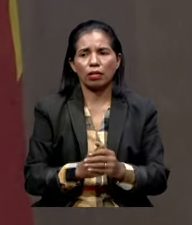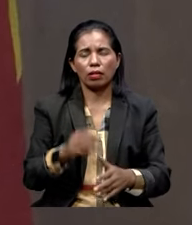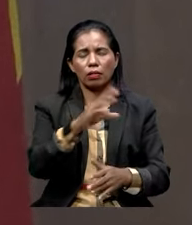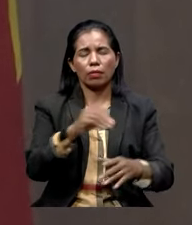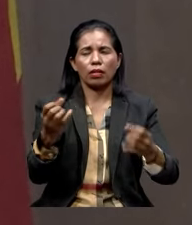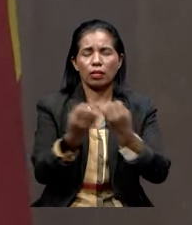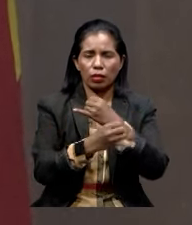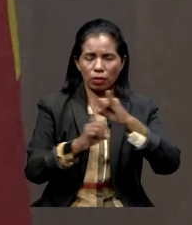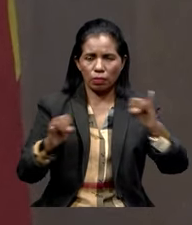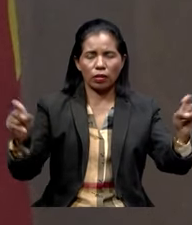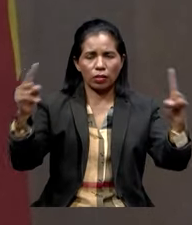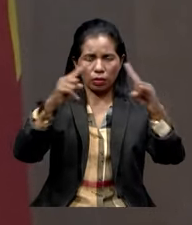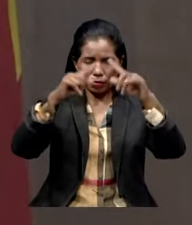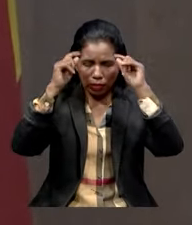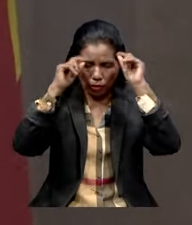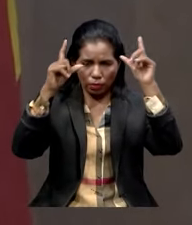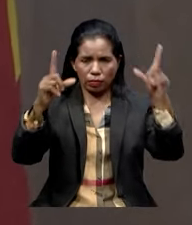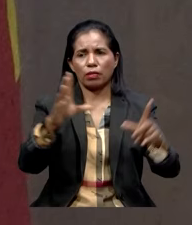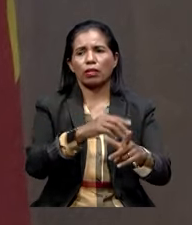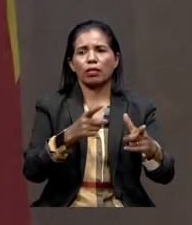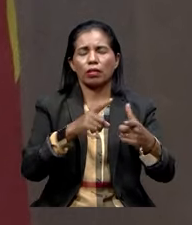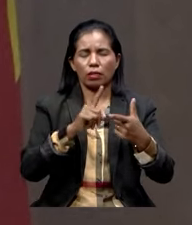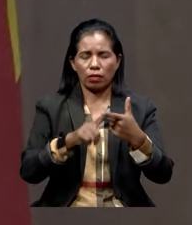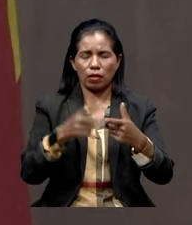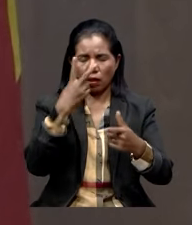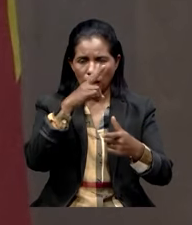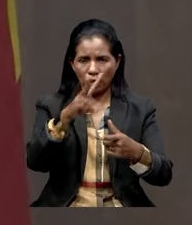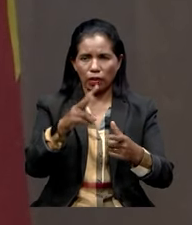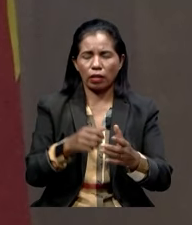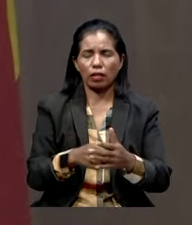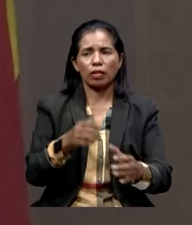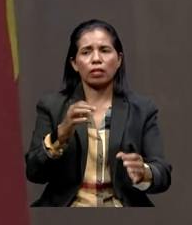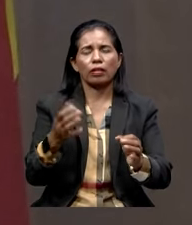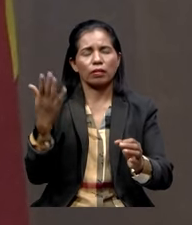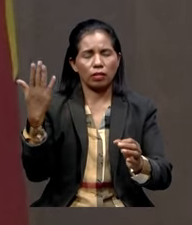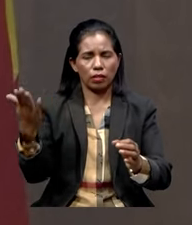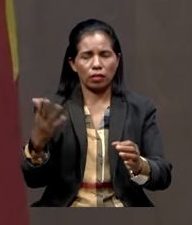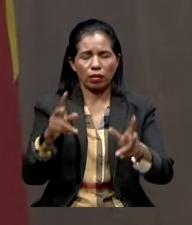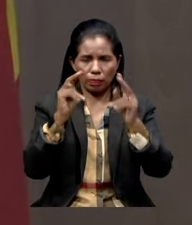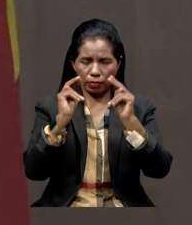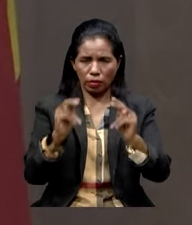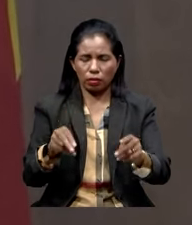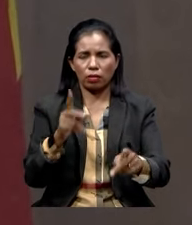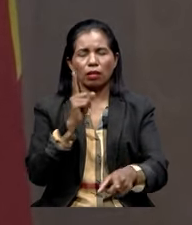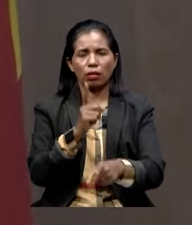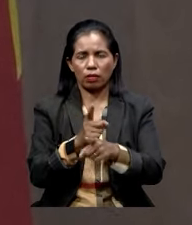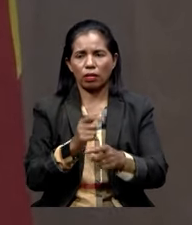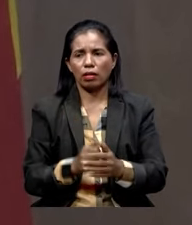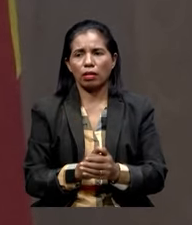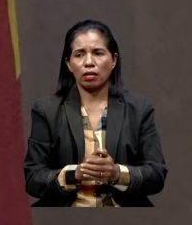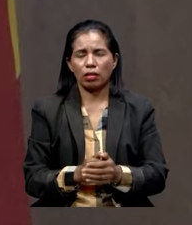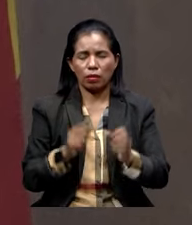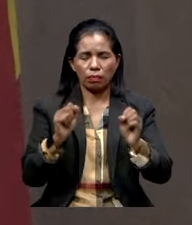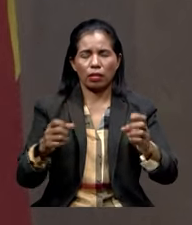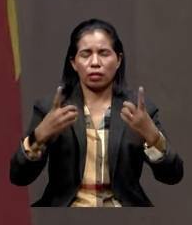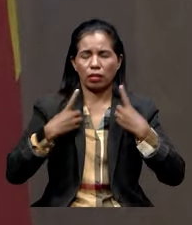independência de Timor-Leste era não apenas possível, mas que ela era necessária para a